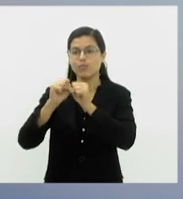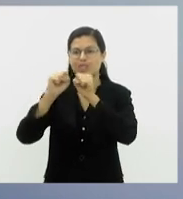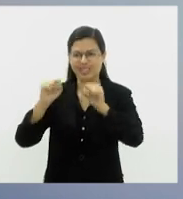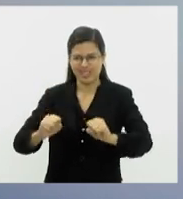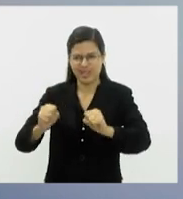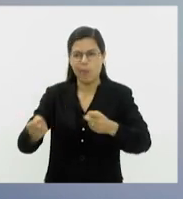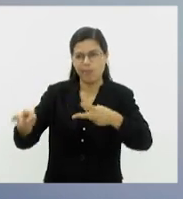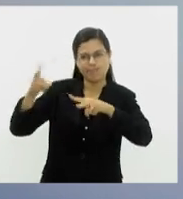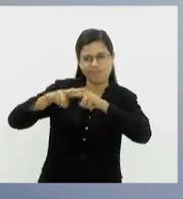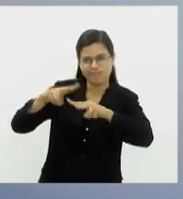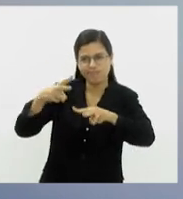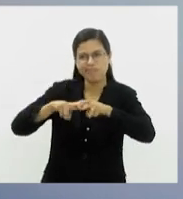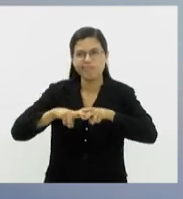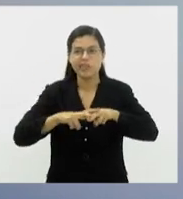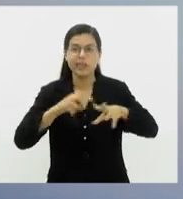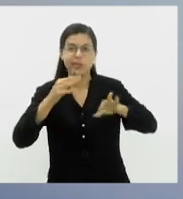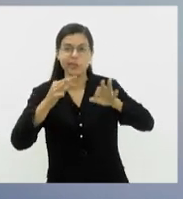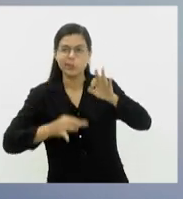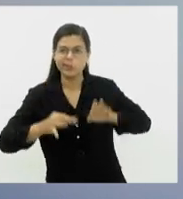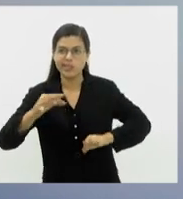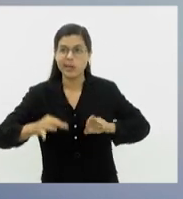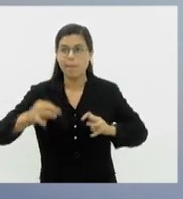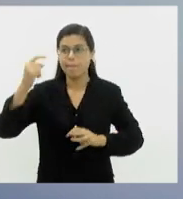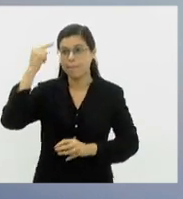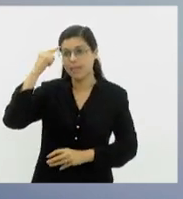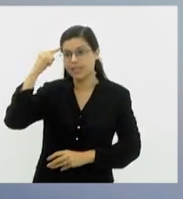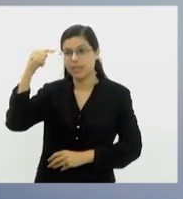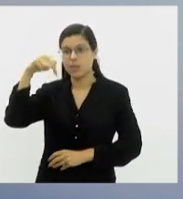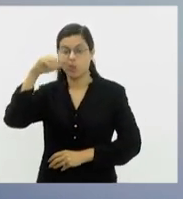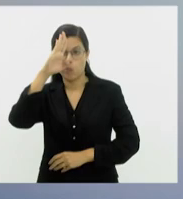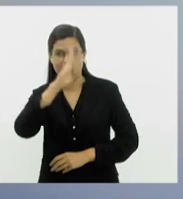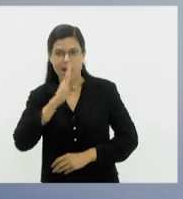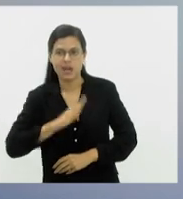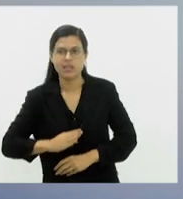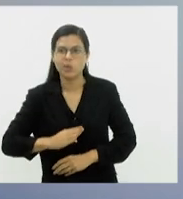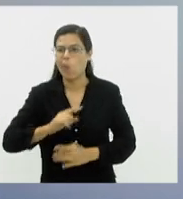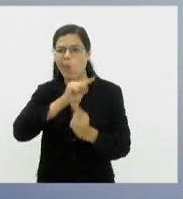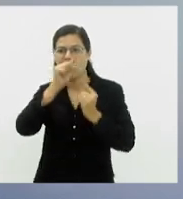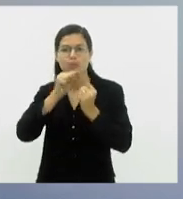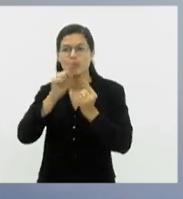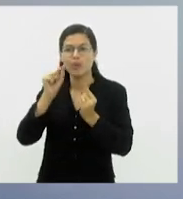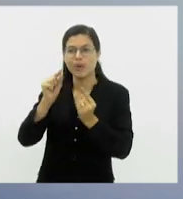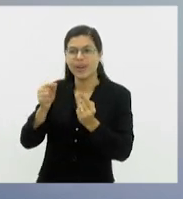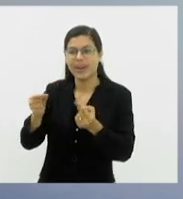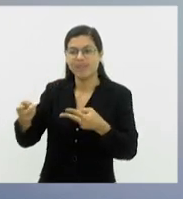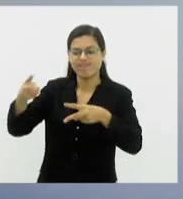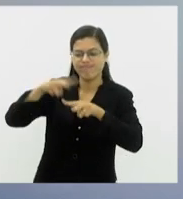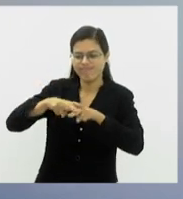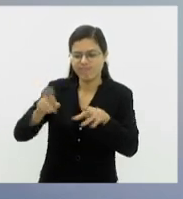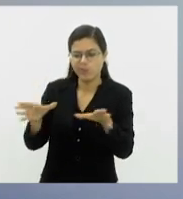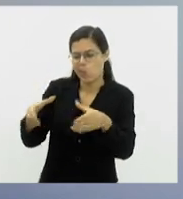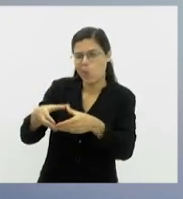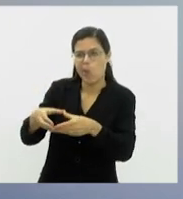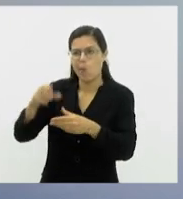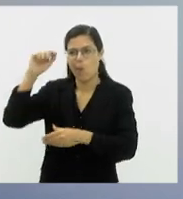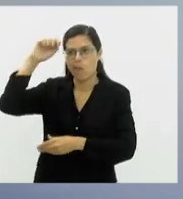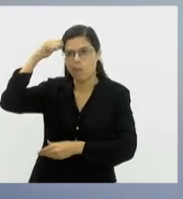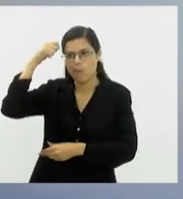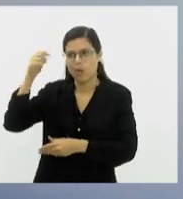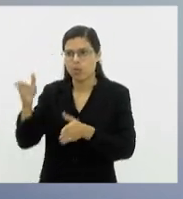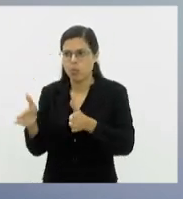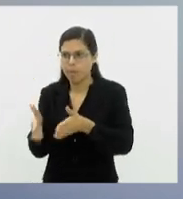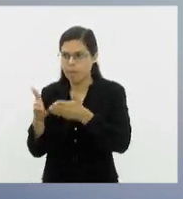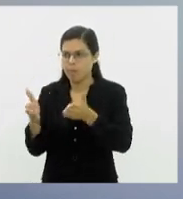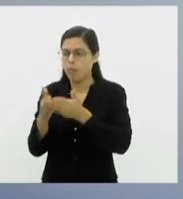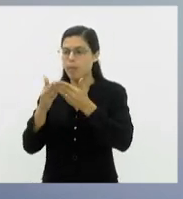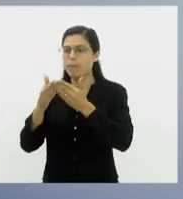mais o sistema de Justiça foi pensado no Brasil para encarcerar aquela massa preta pobre favelada